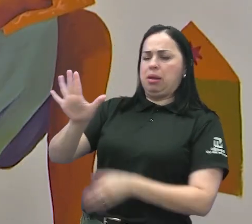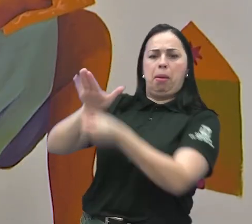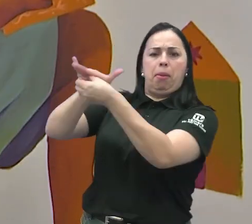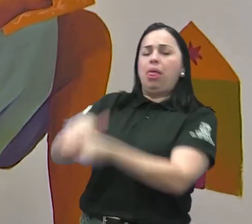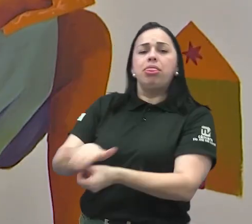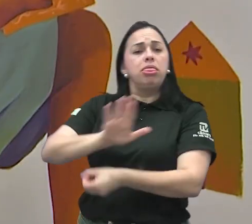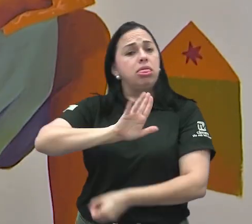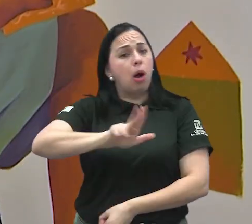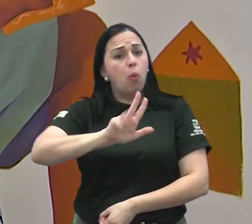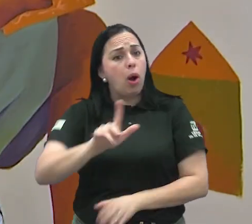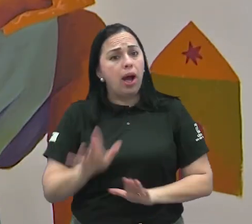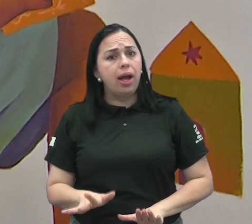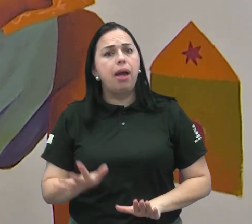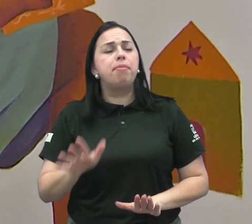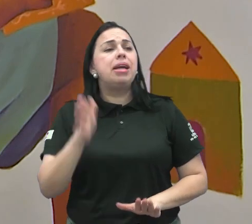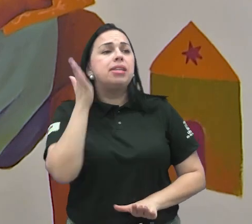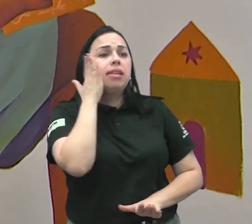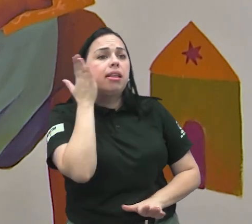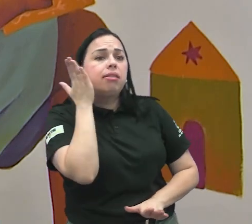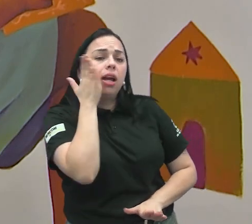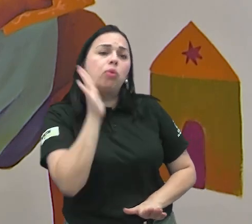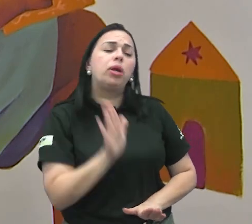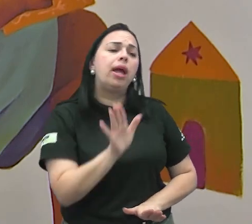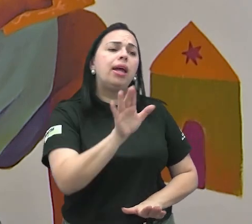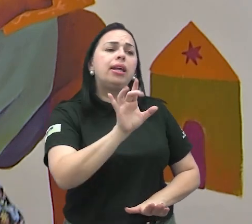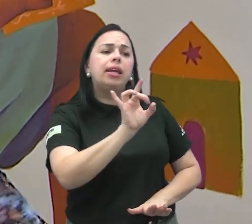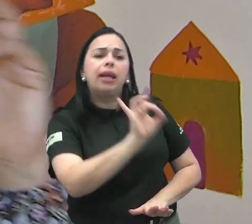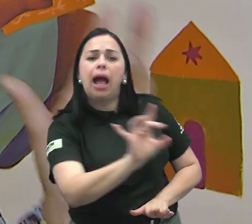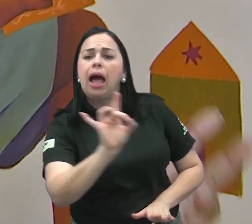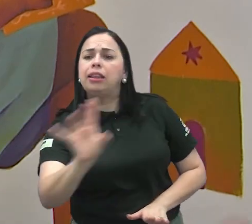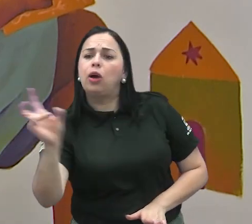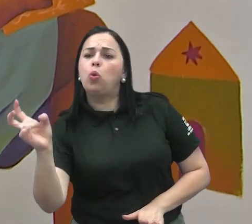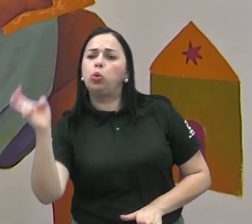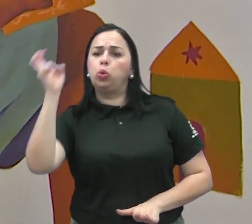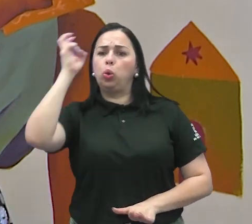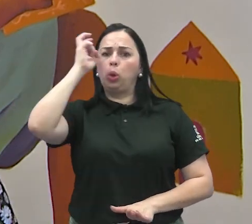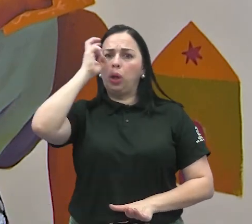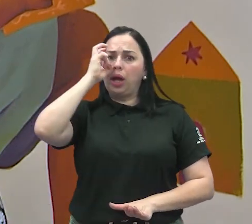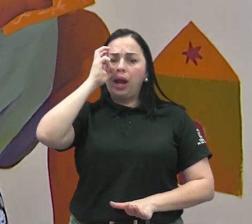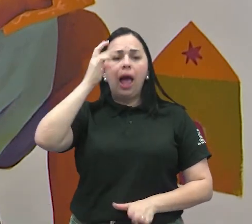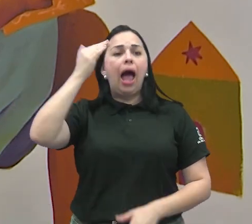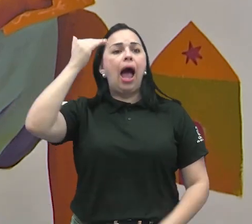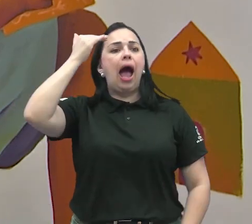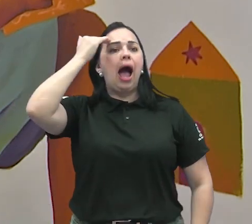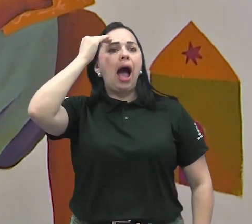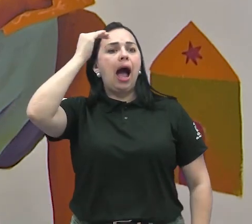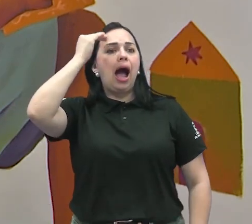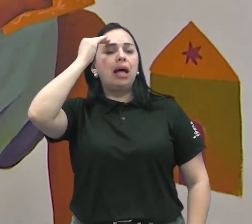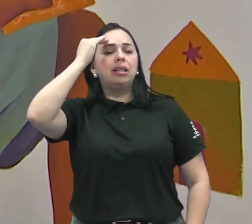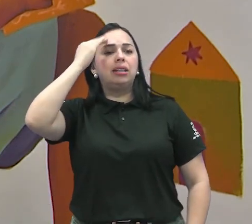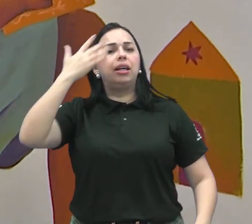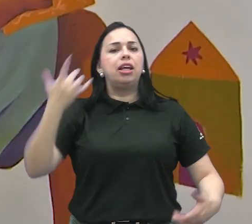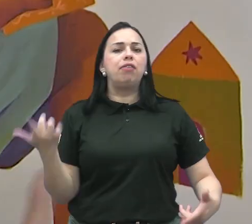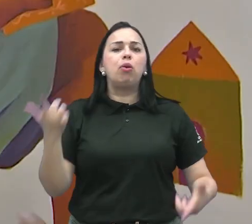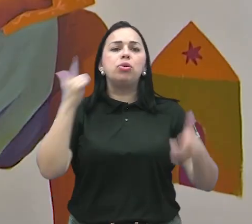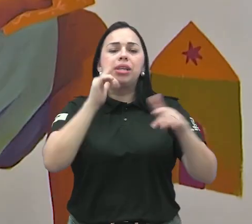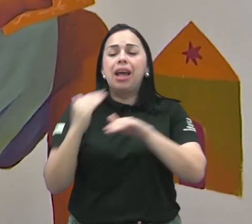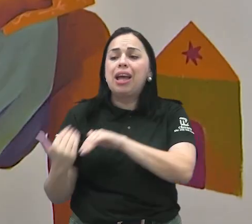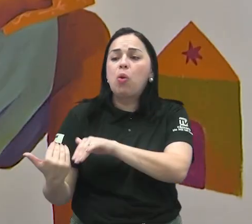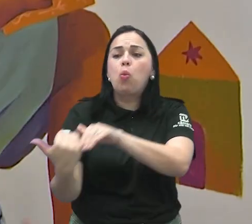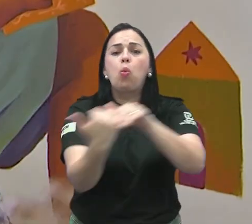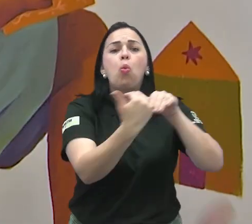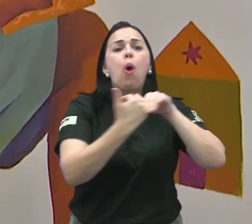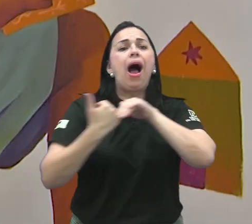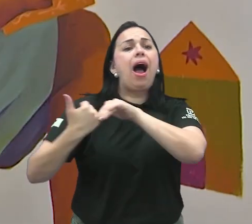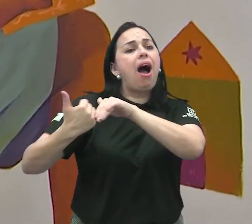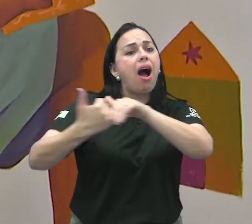numa lata de lixo da história, mas pelo contrário, é entender todas as outras narrativas de mundo que existe para que a gente possa construir um